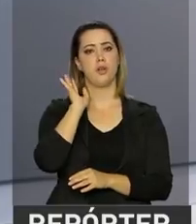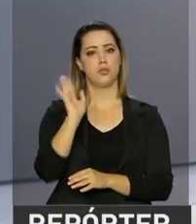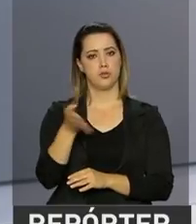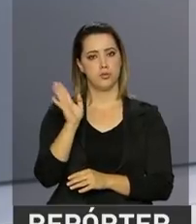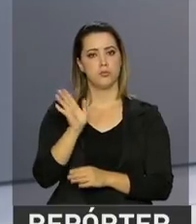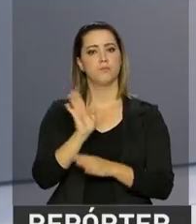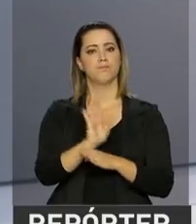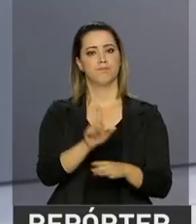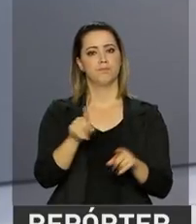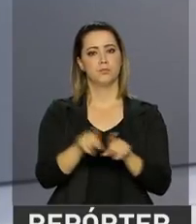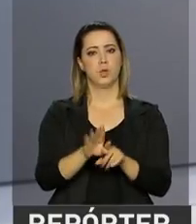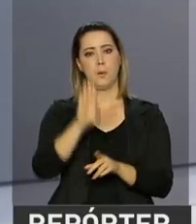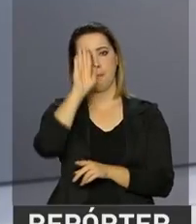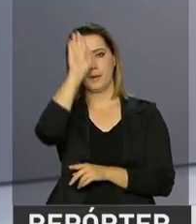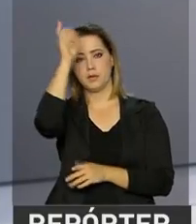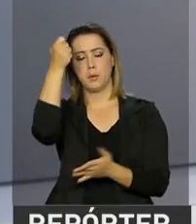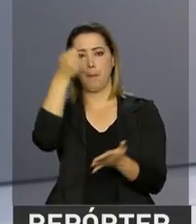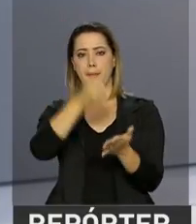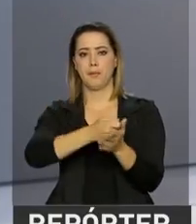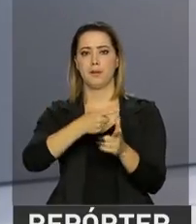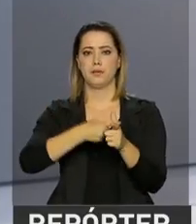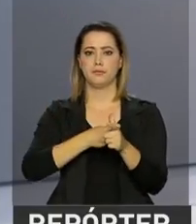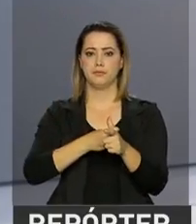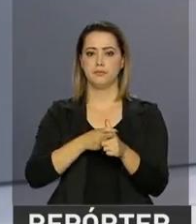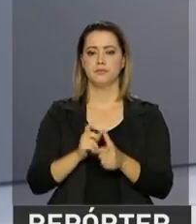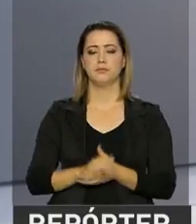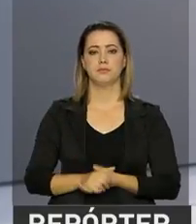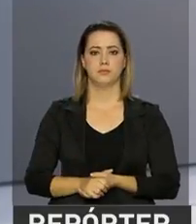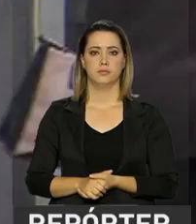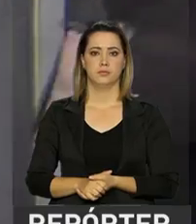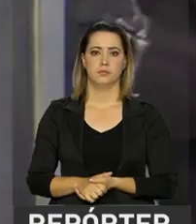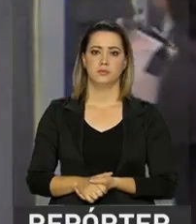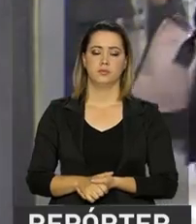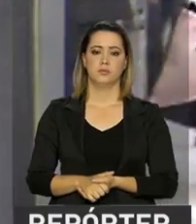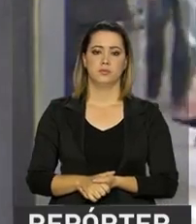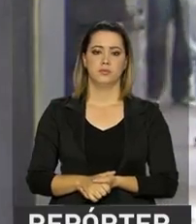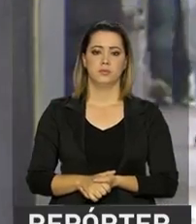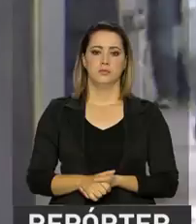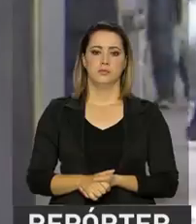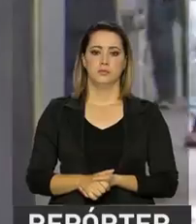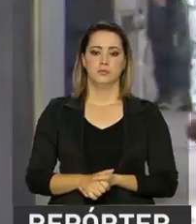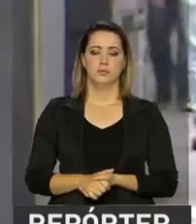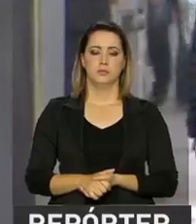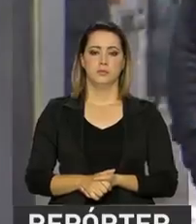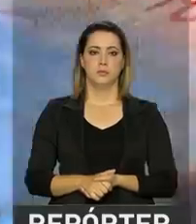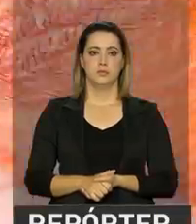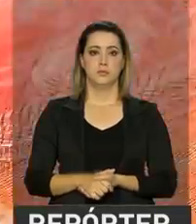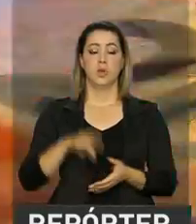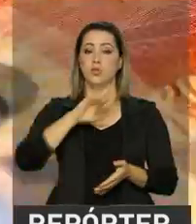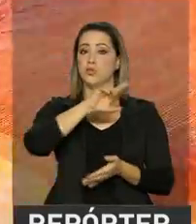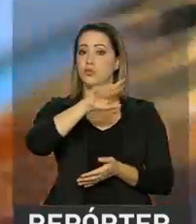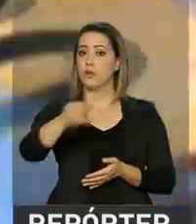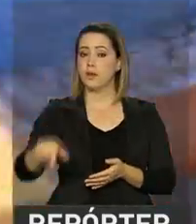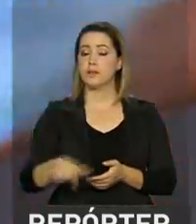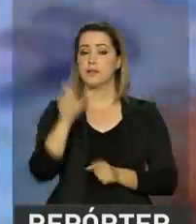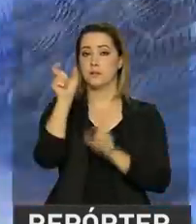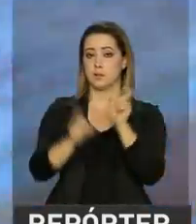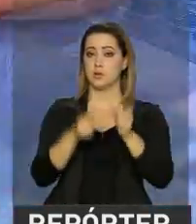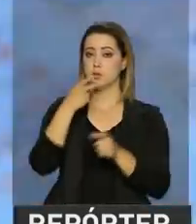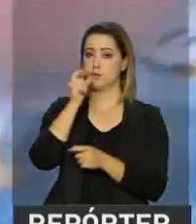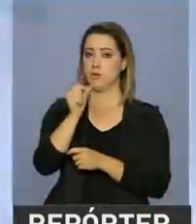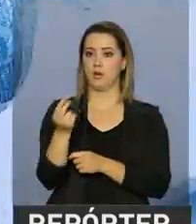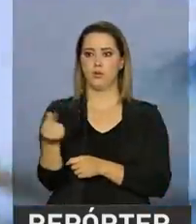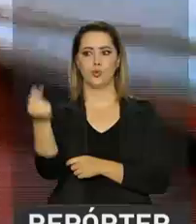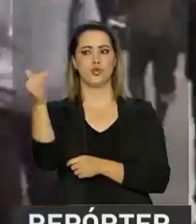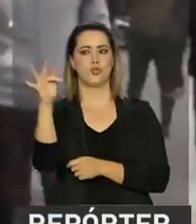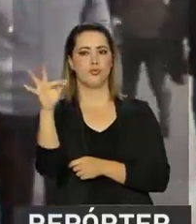têm sido usados principalmente para pagar dívidas. Para muitos brasileiros, o dinheiro do FGTS veio